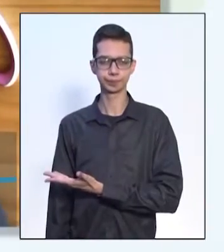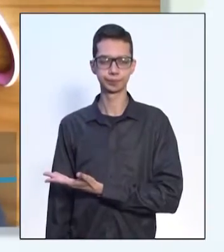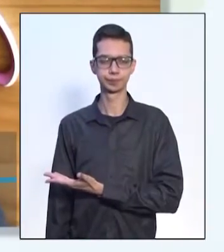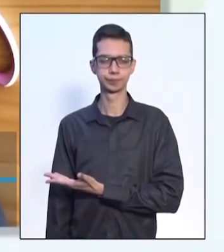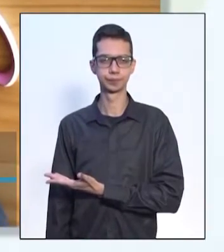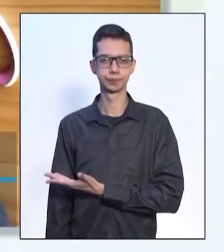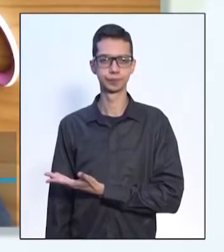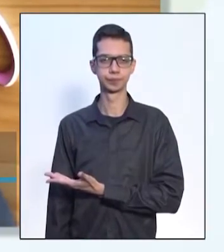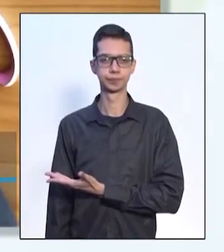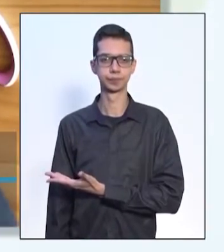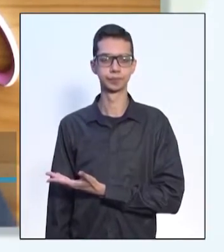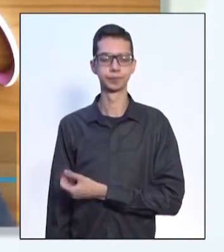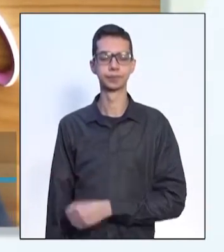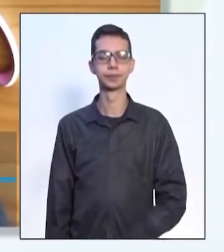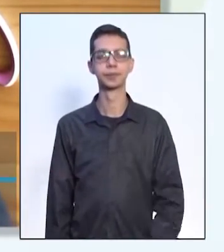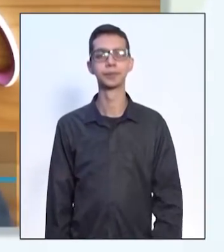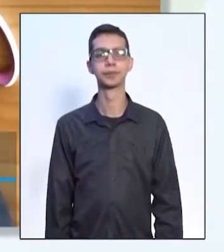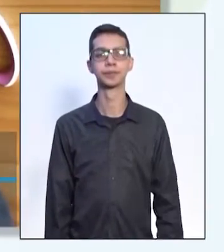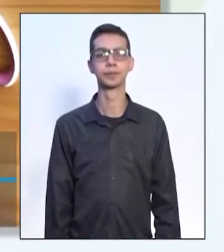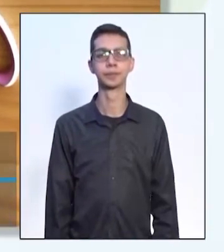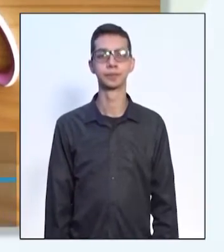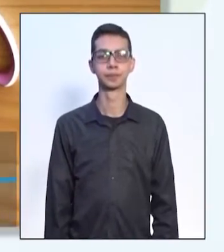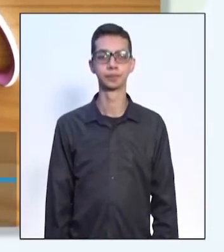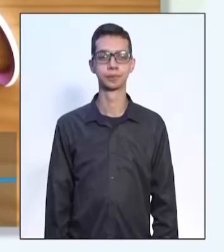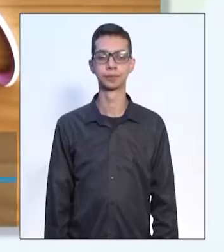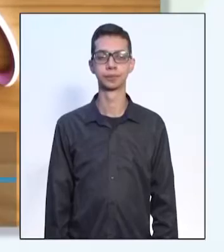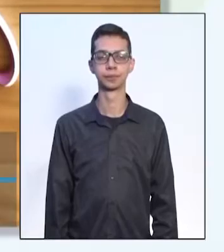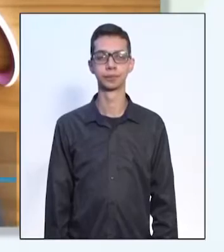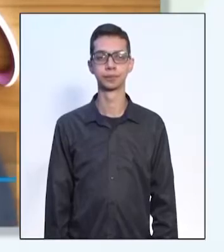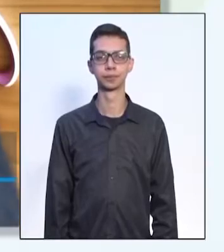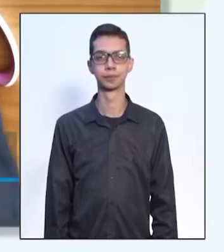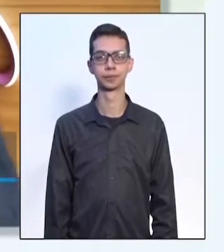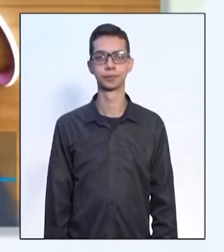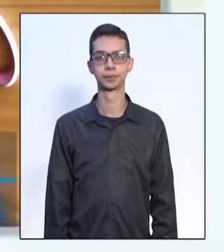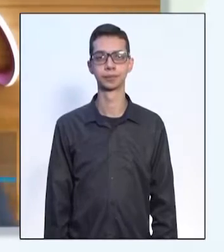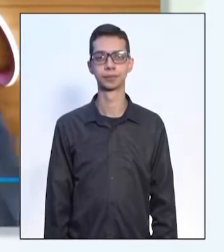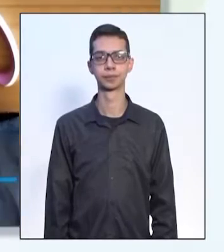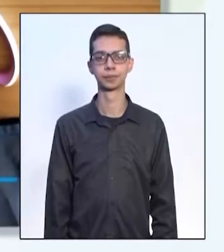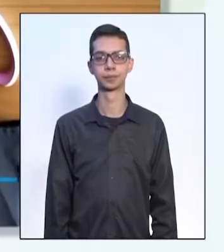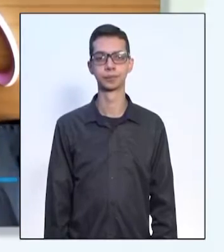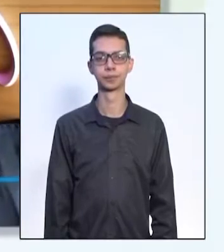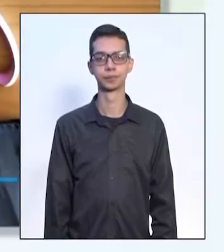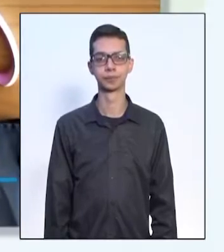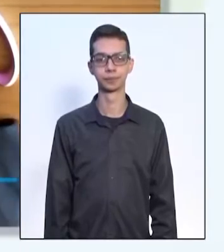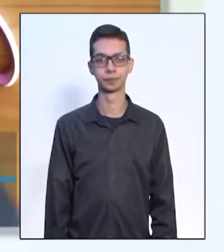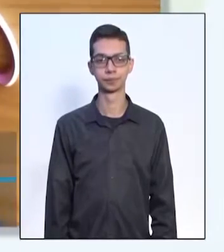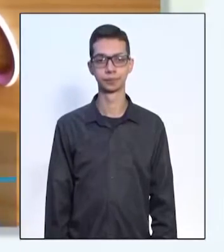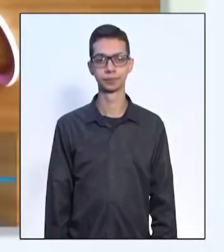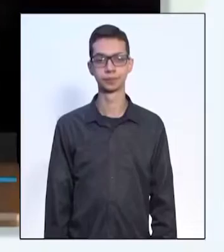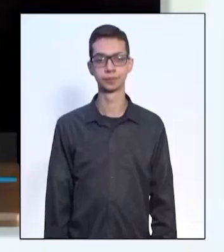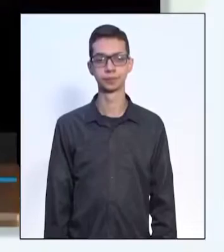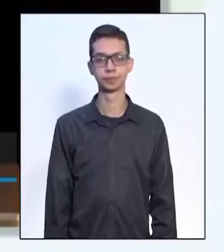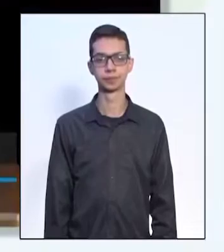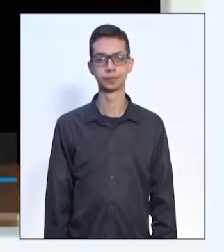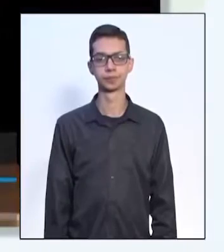as construções no calçadão. Olha só.